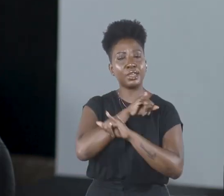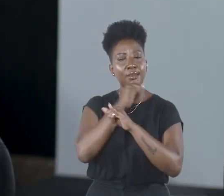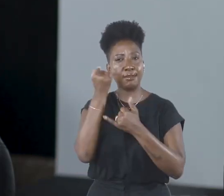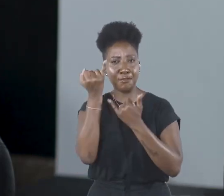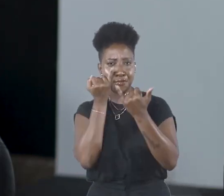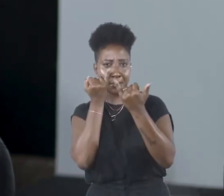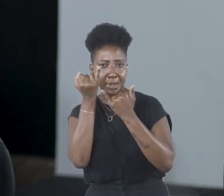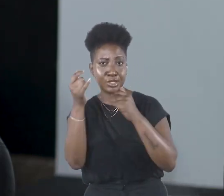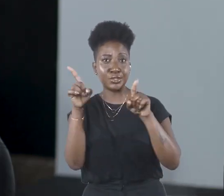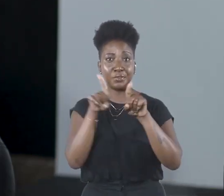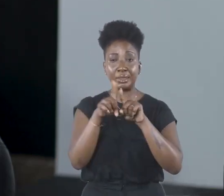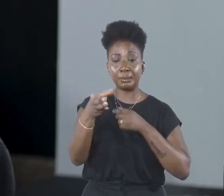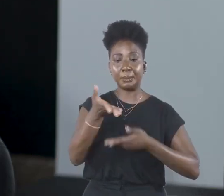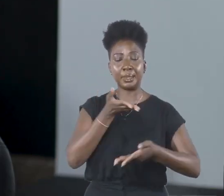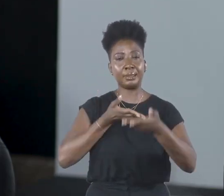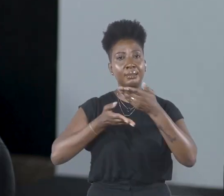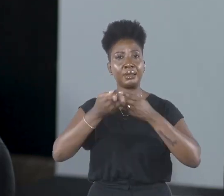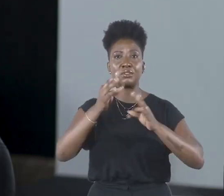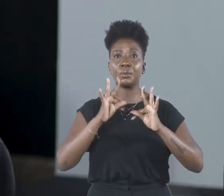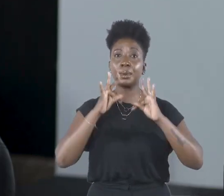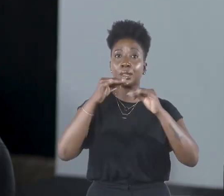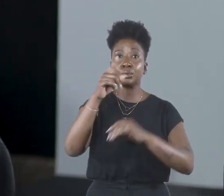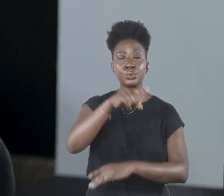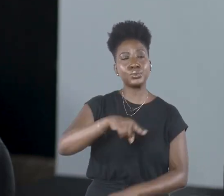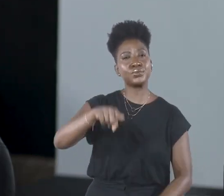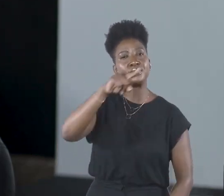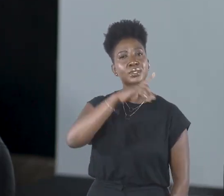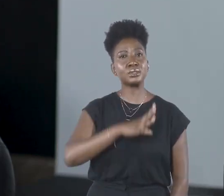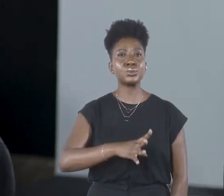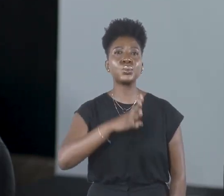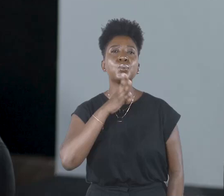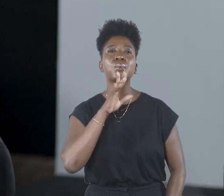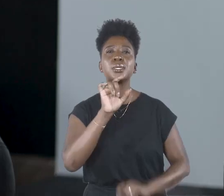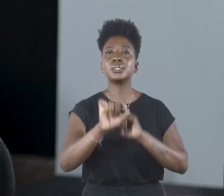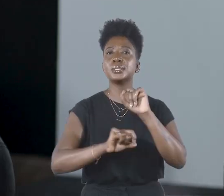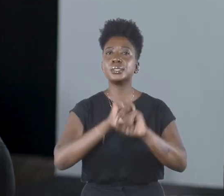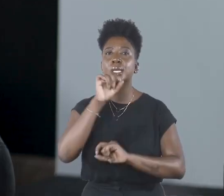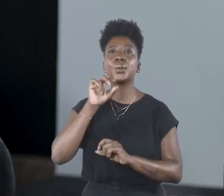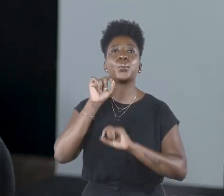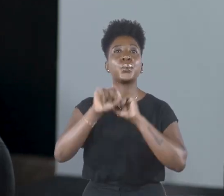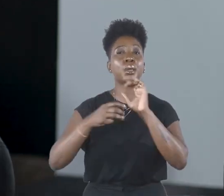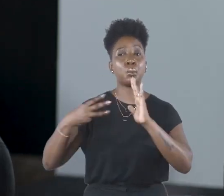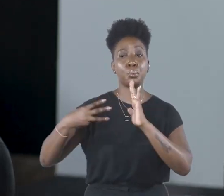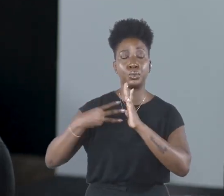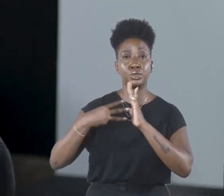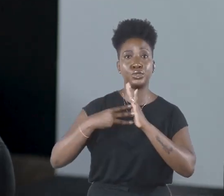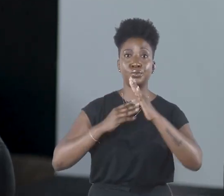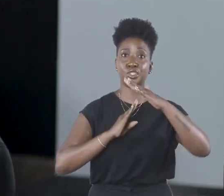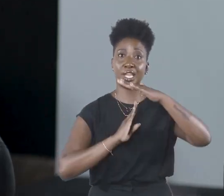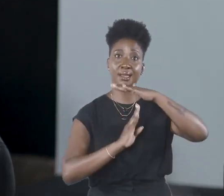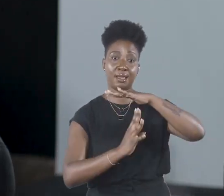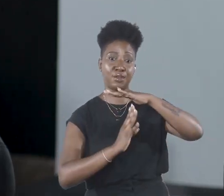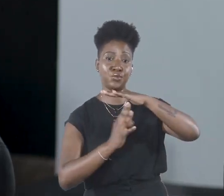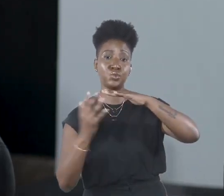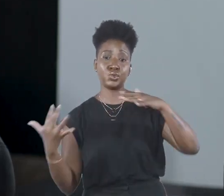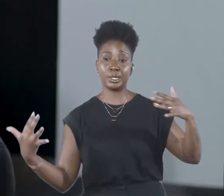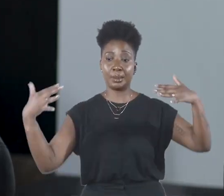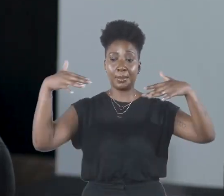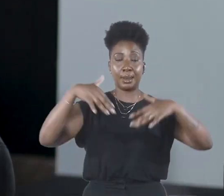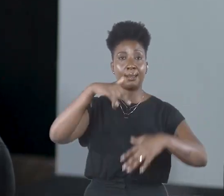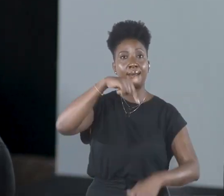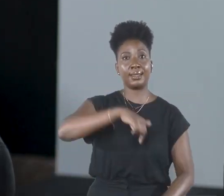informativa e interativa para todos vocês conhecerem mais sobre a causa do refúgio e da migração no